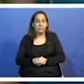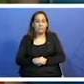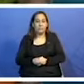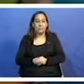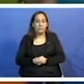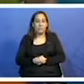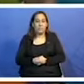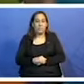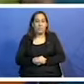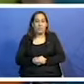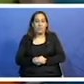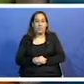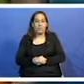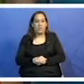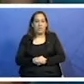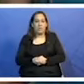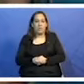F-A-N.